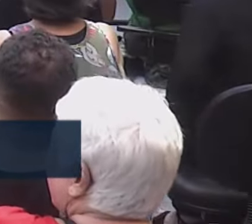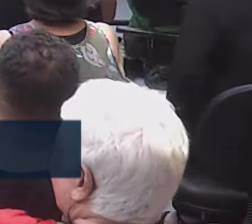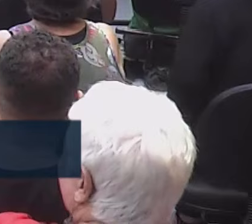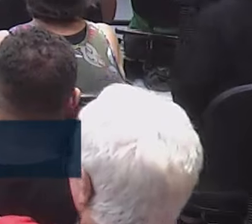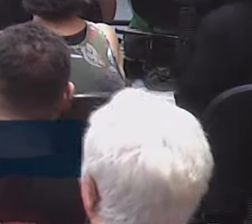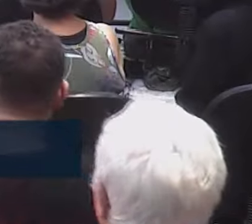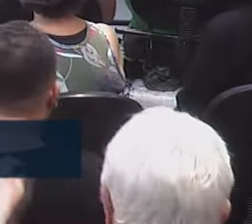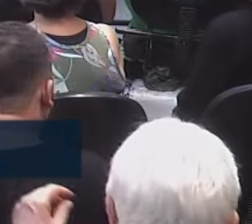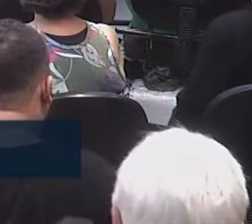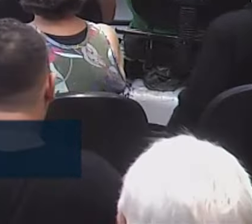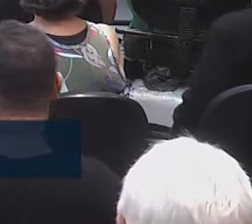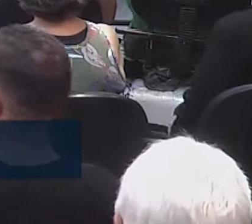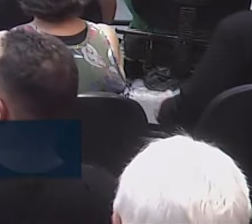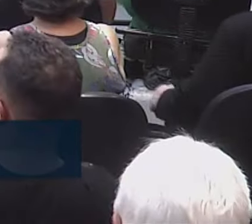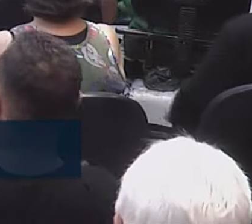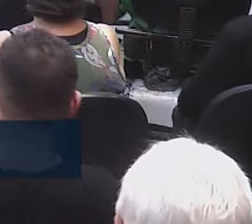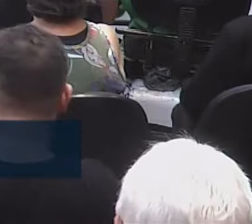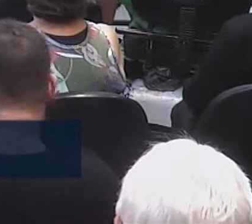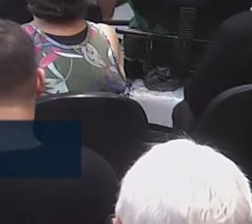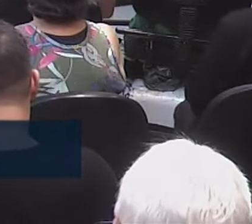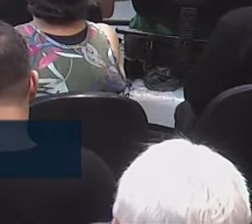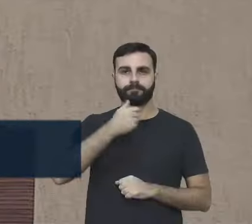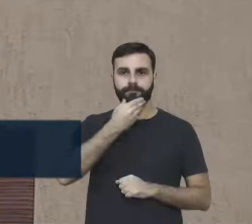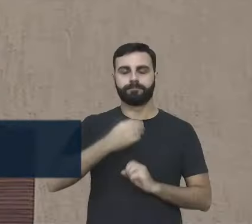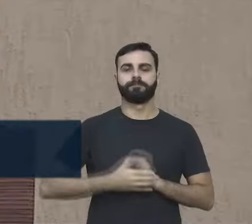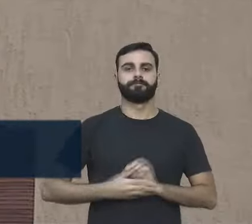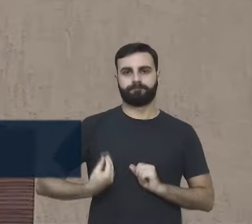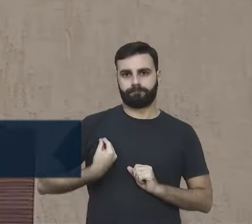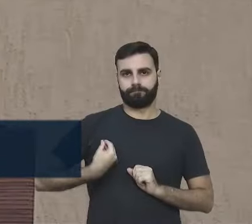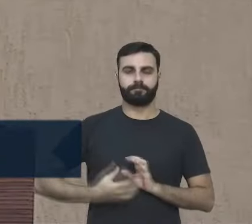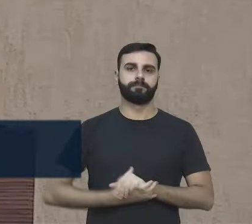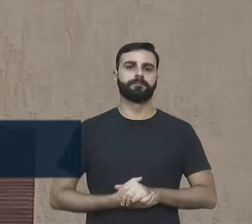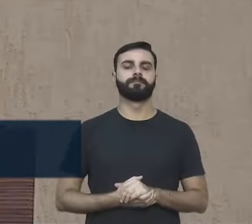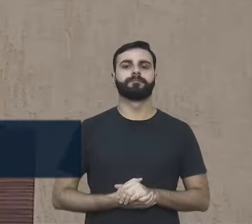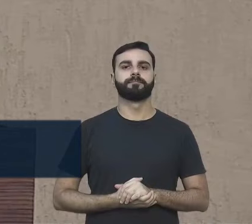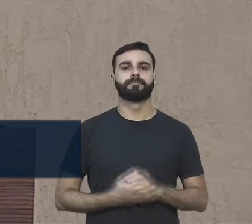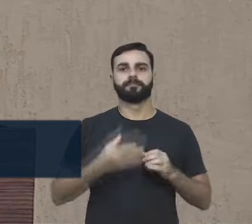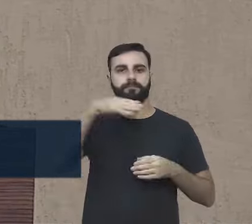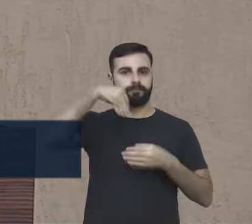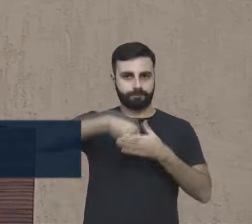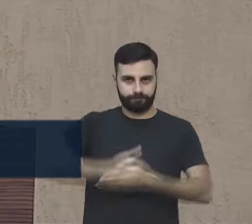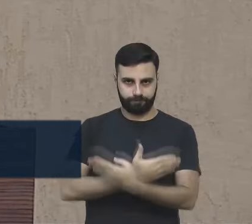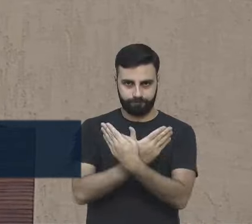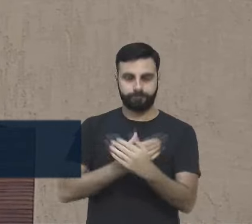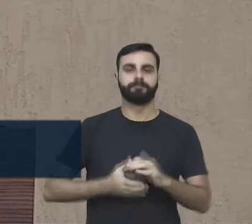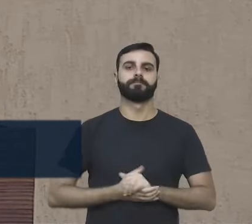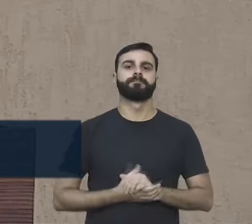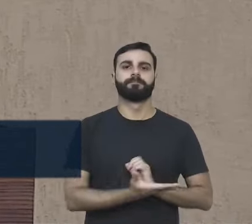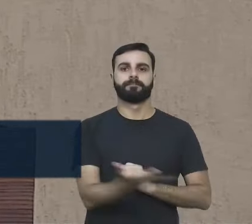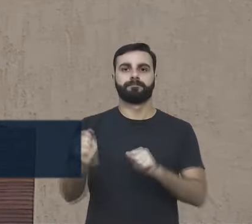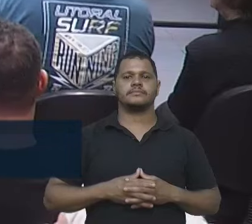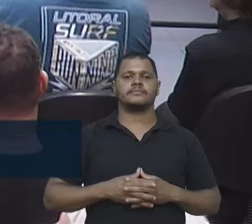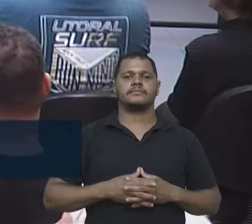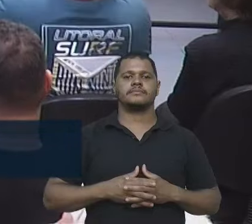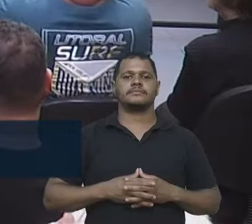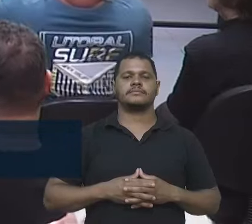ordinária da câmara foram discutidos diversos assuntos como o esclarecimento do secretário municipal de fazenda Dionísio Márcio irias de